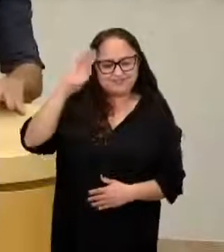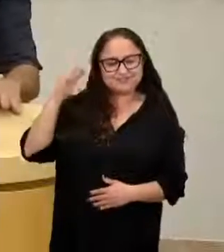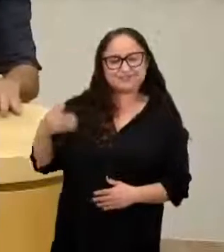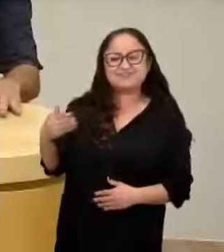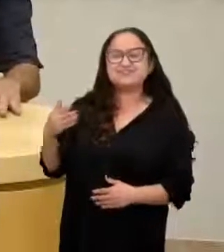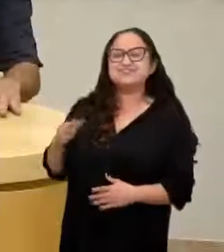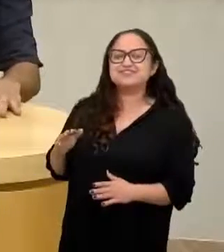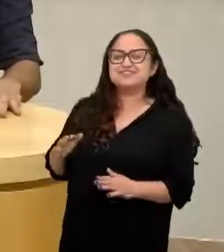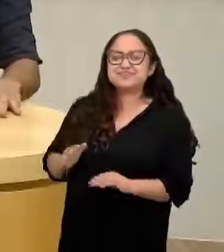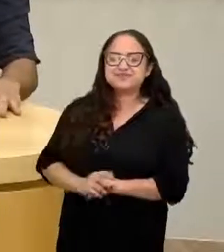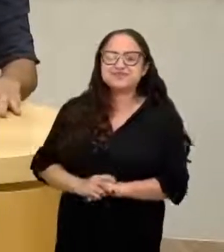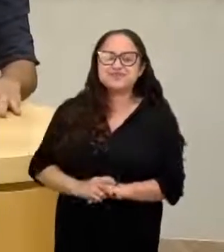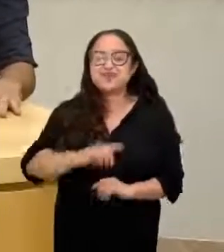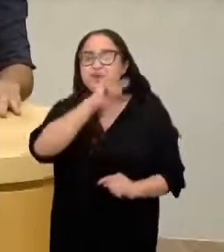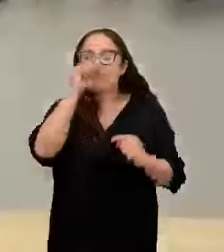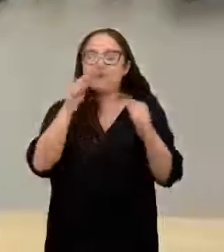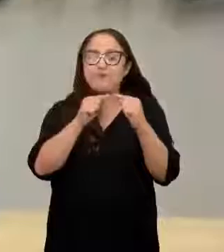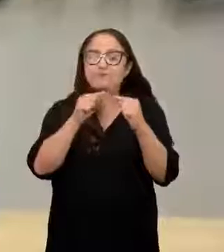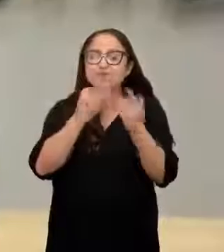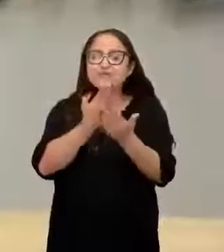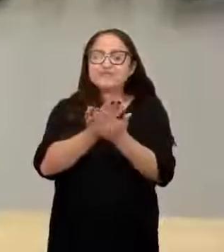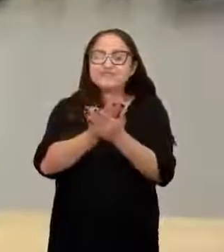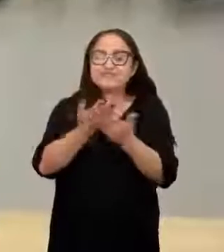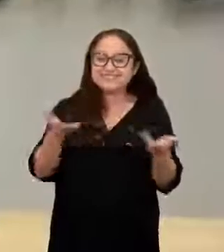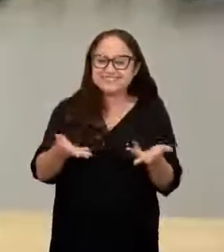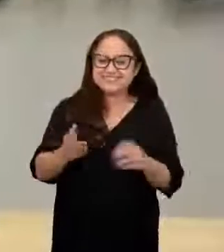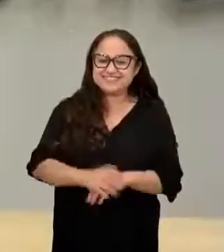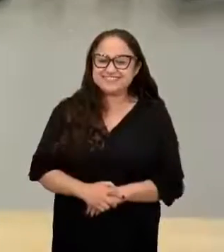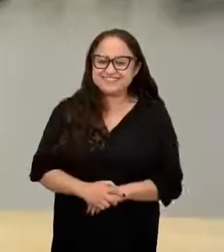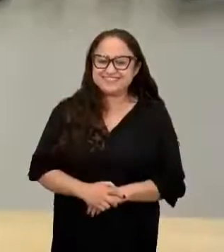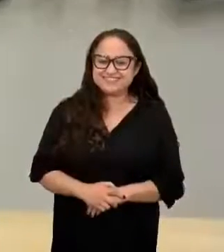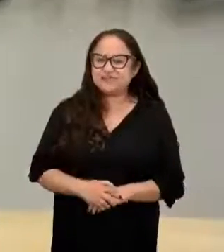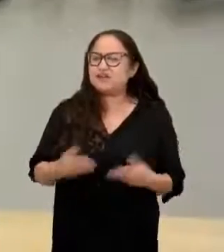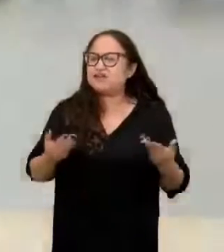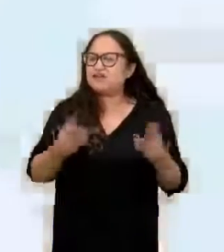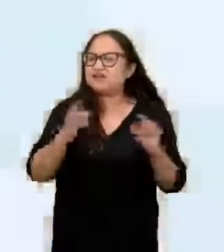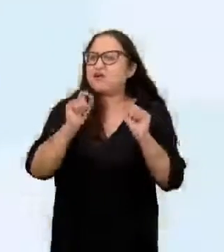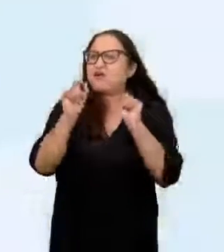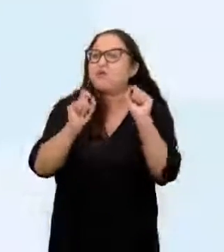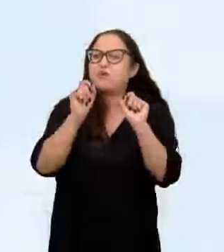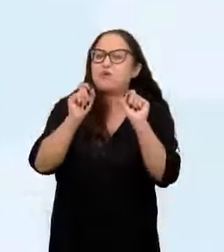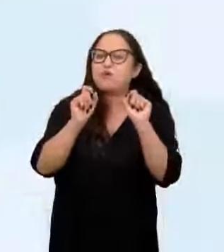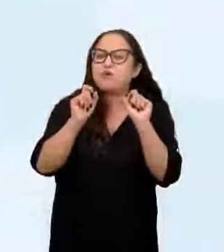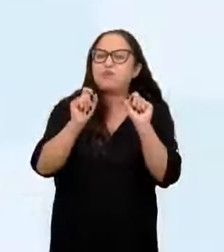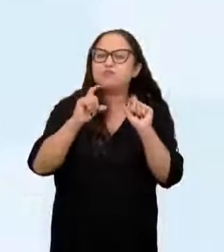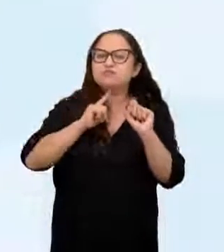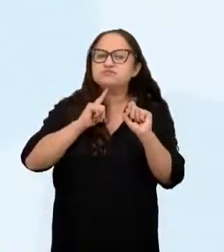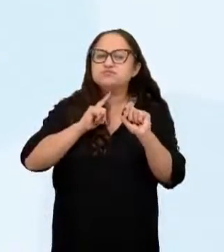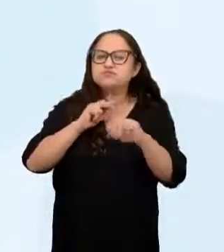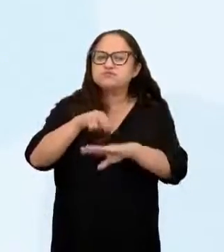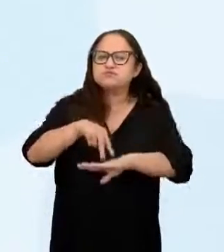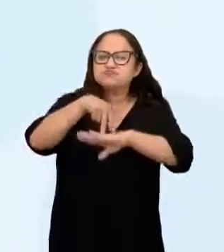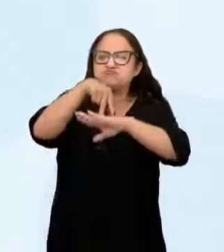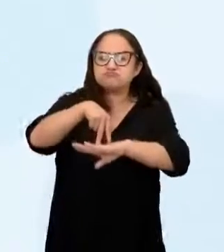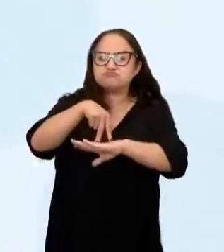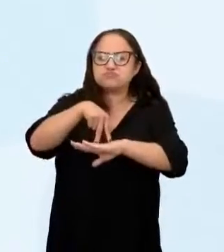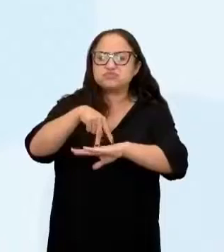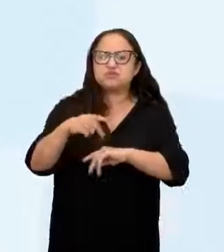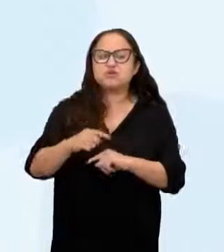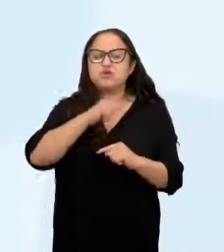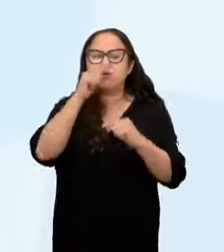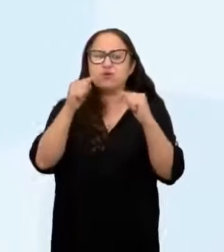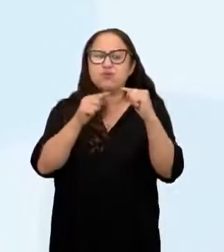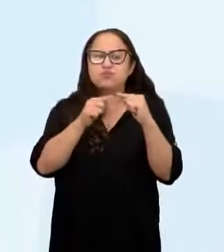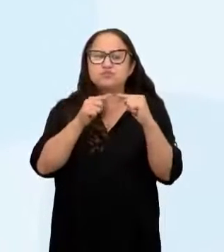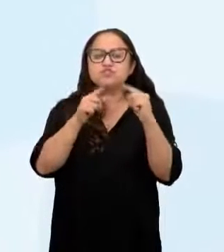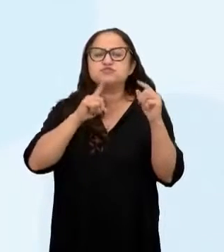são os objetivos da aula de hoje? Então vamos lá, né? Você tem que assumir uma posição aí. Os objetivos da aula: envolver-se